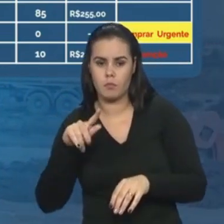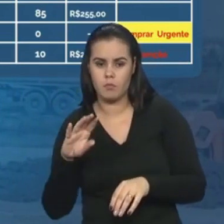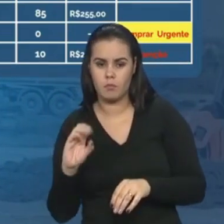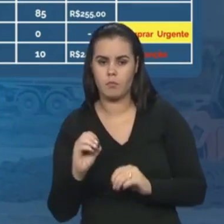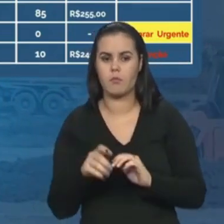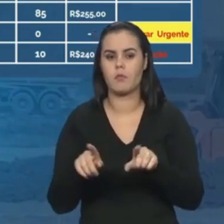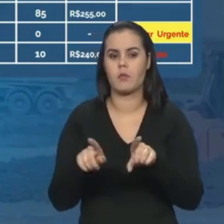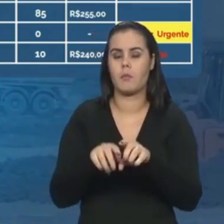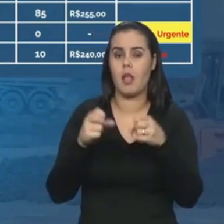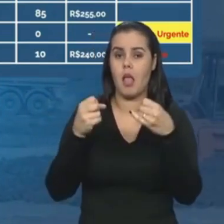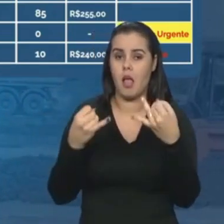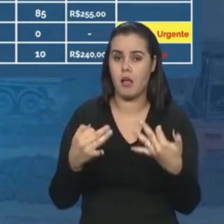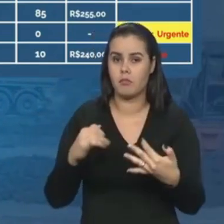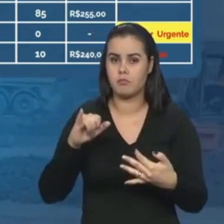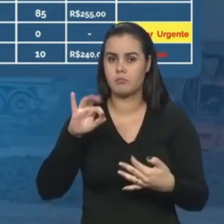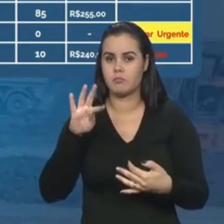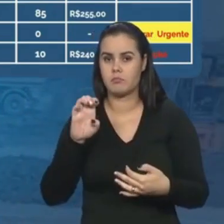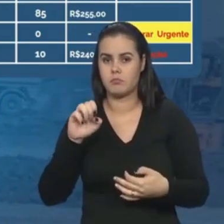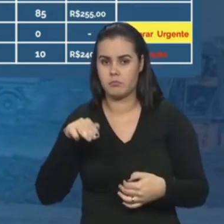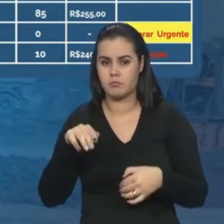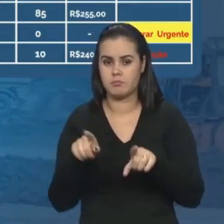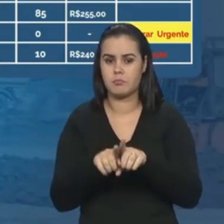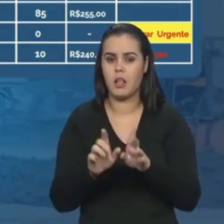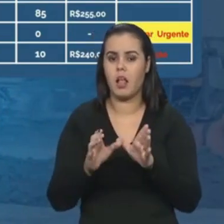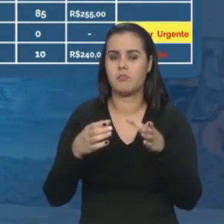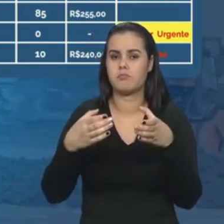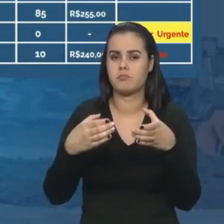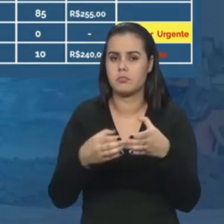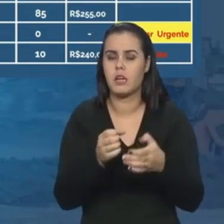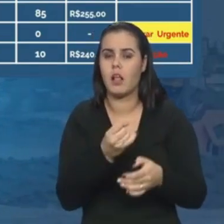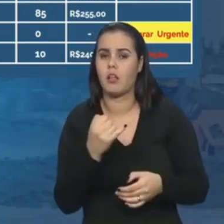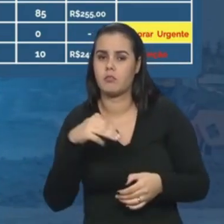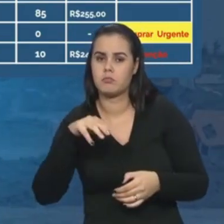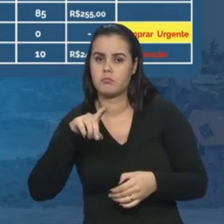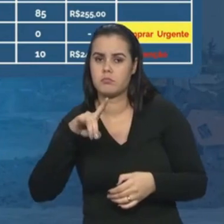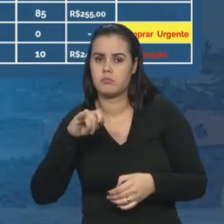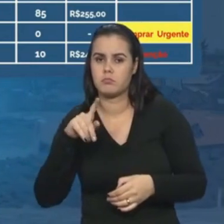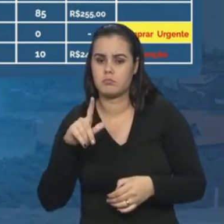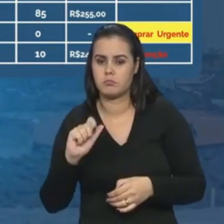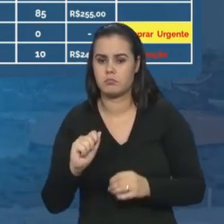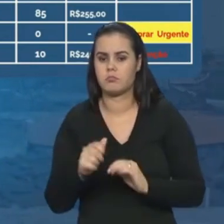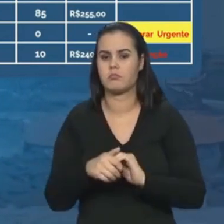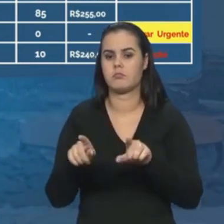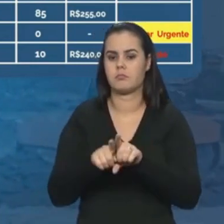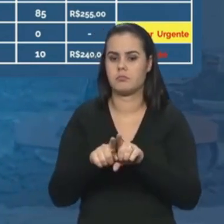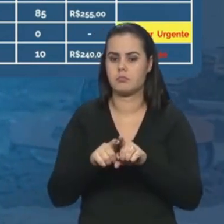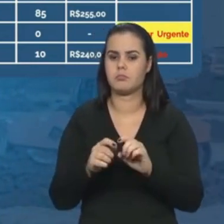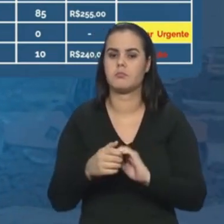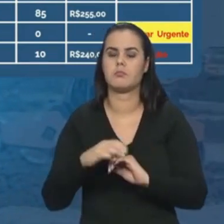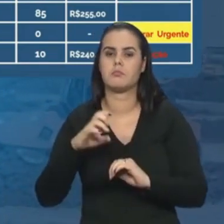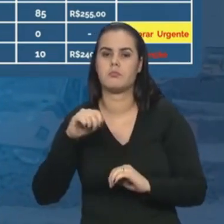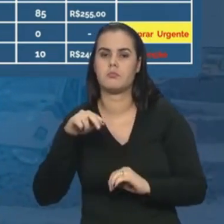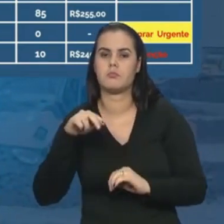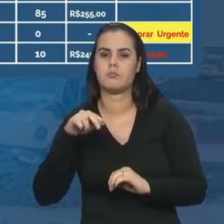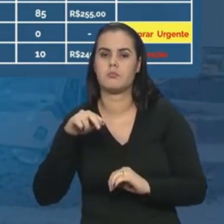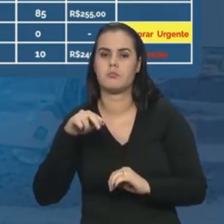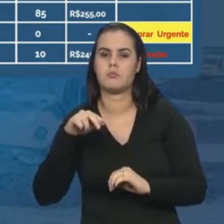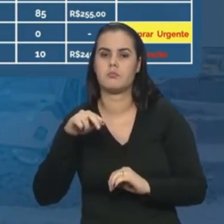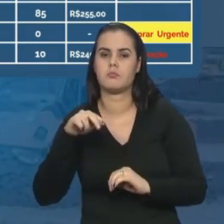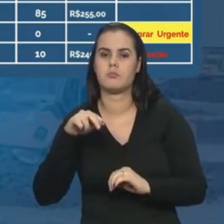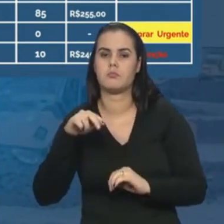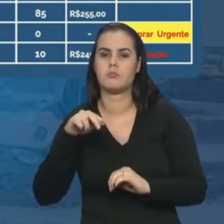descrição do item, categoria, unidade de medida, preço unitário, centro de custo para fins de